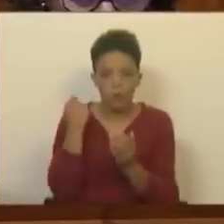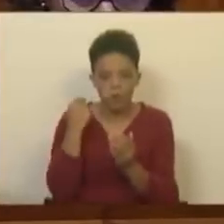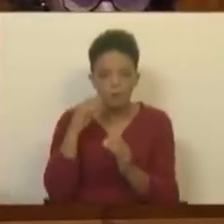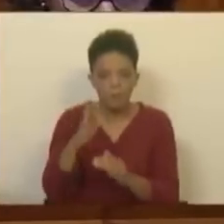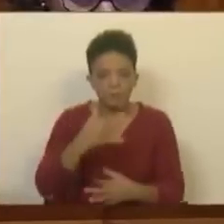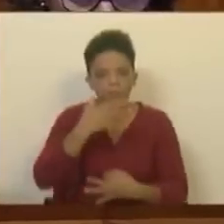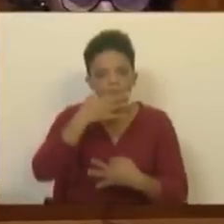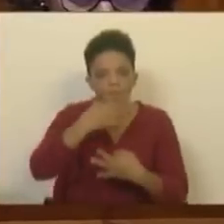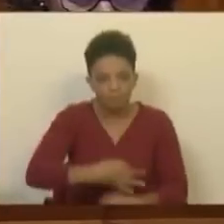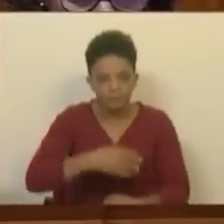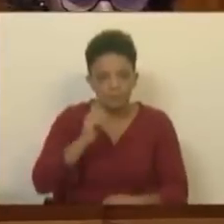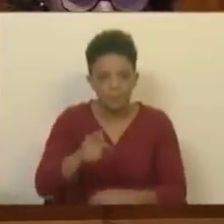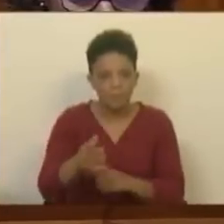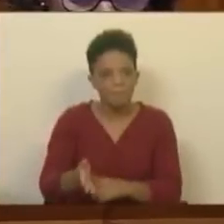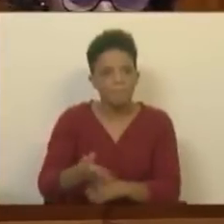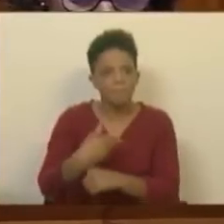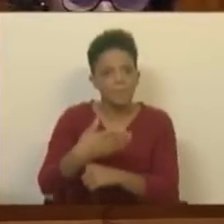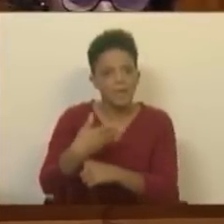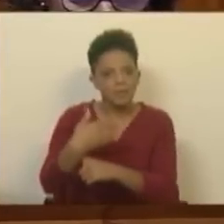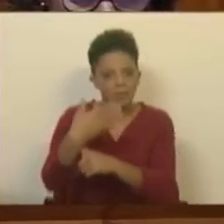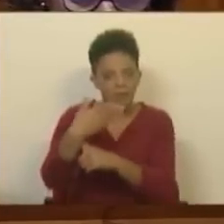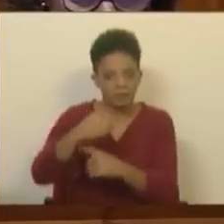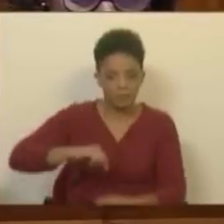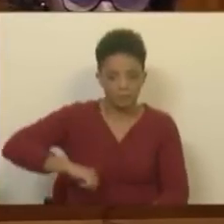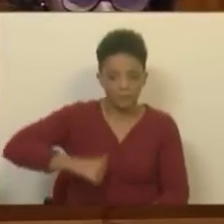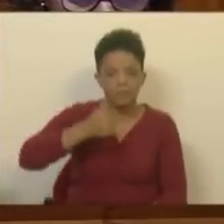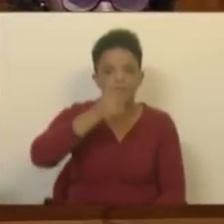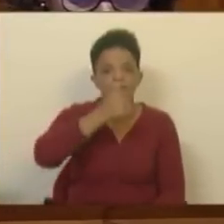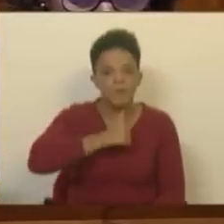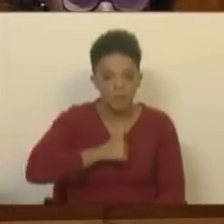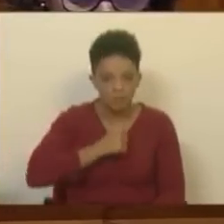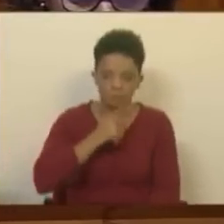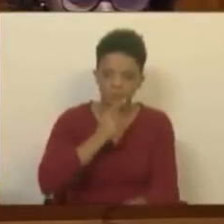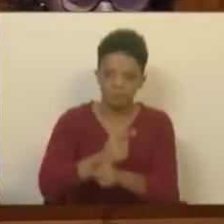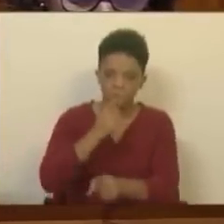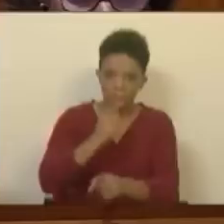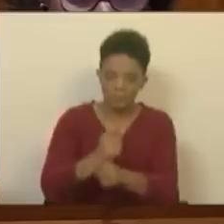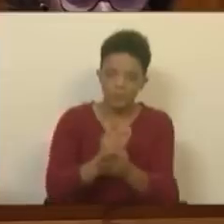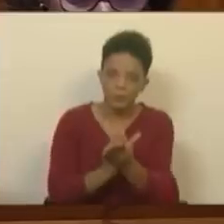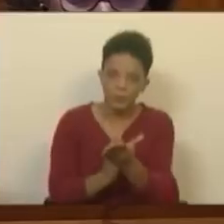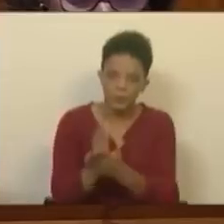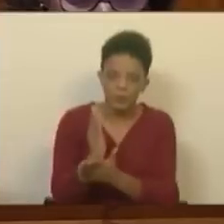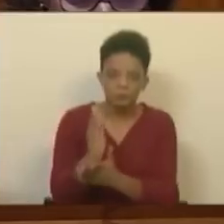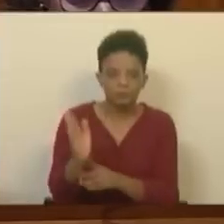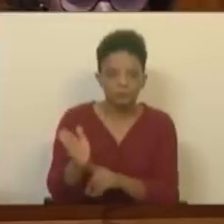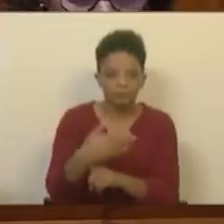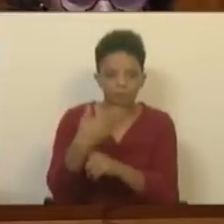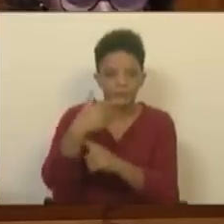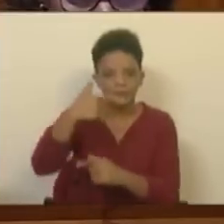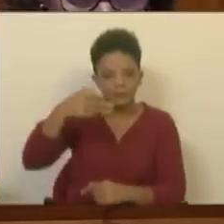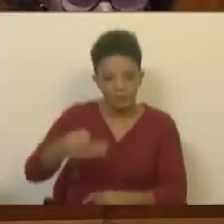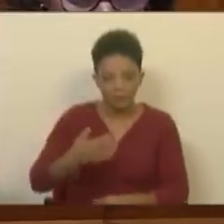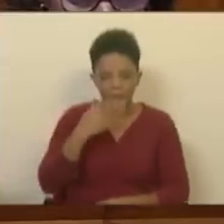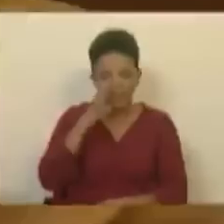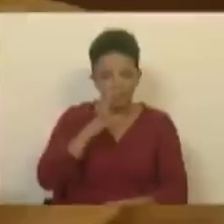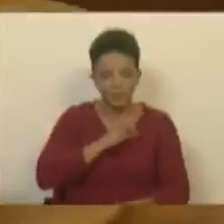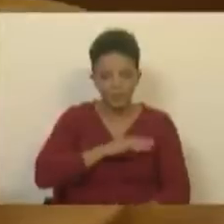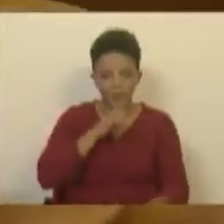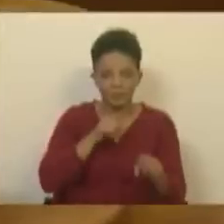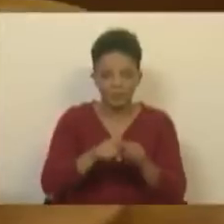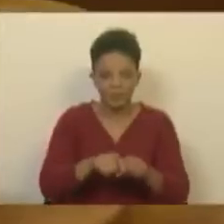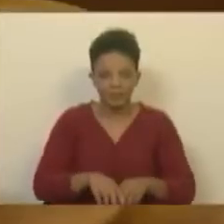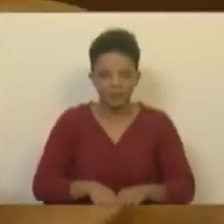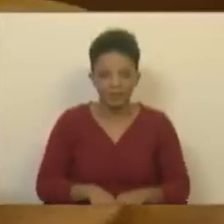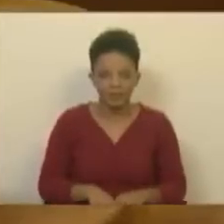e seguro que a bandeira verde e vermelha Continuará a decorar os aviões da Etapa Muito obrigado